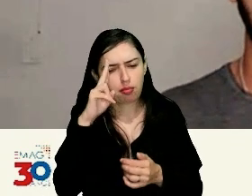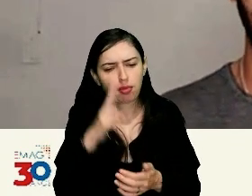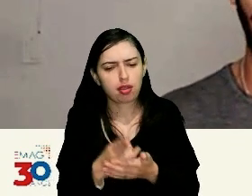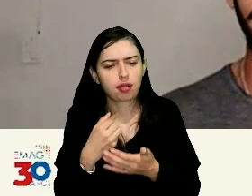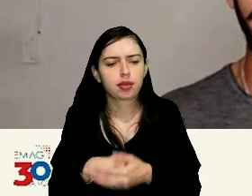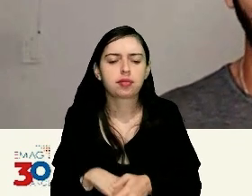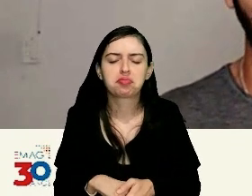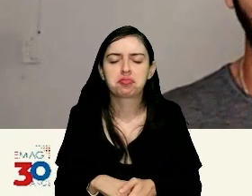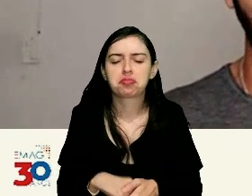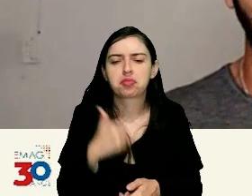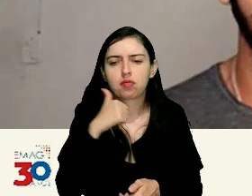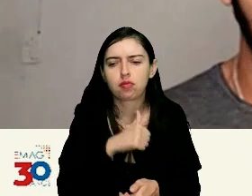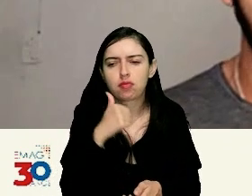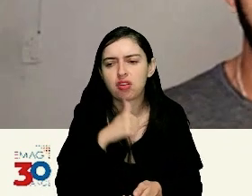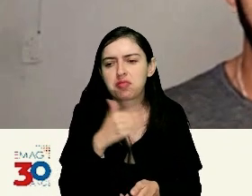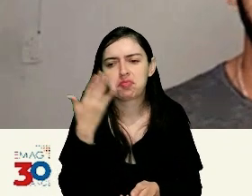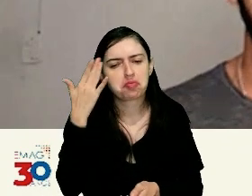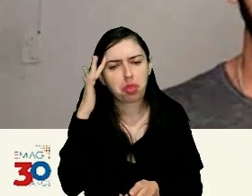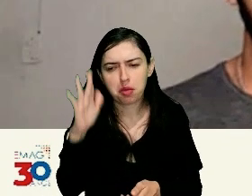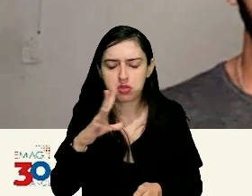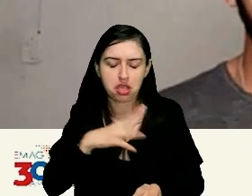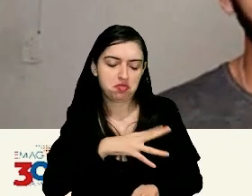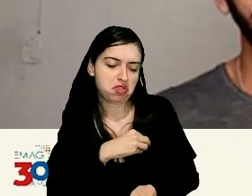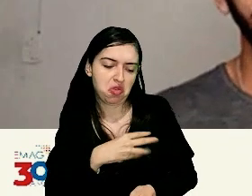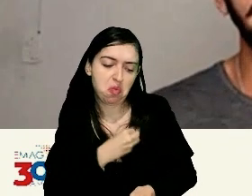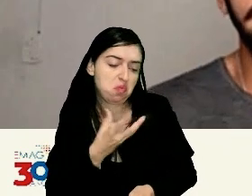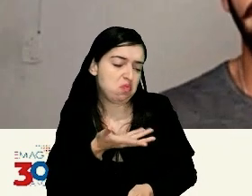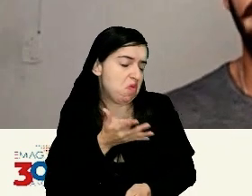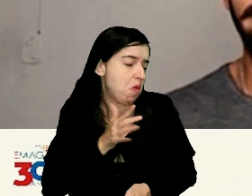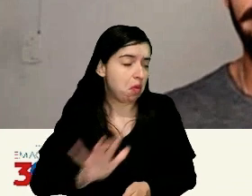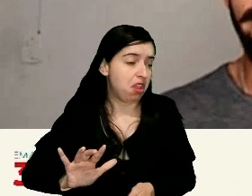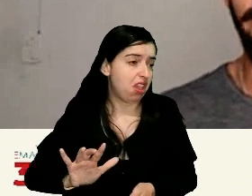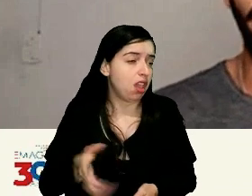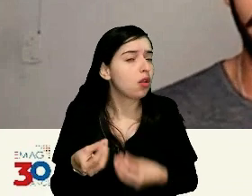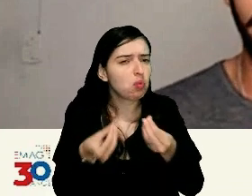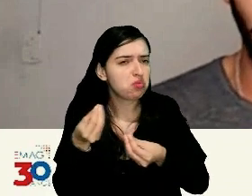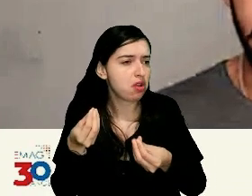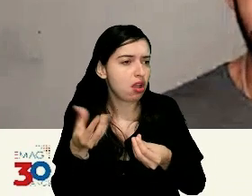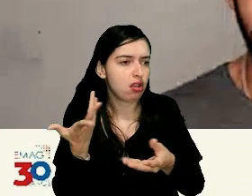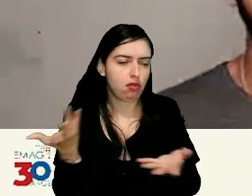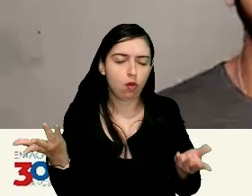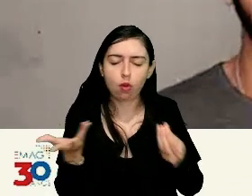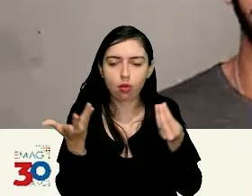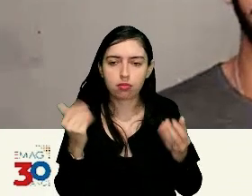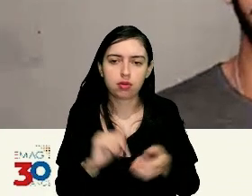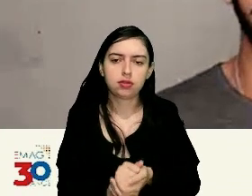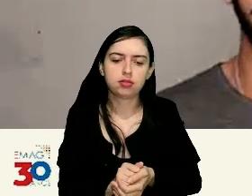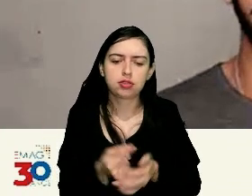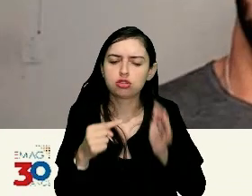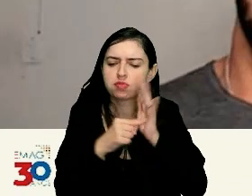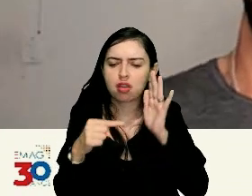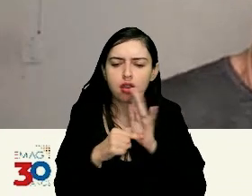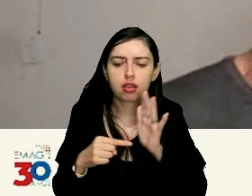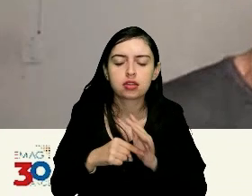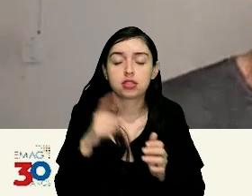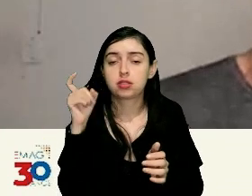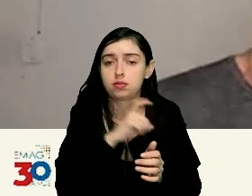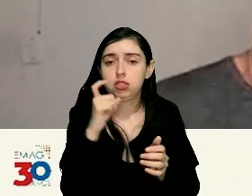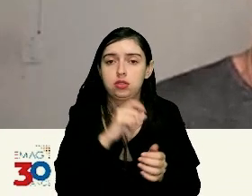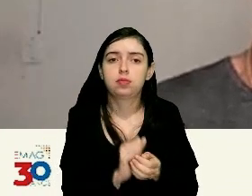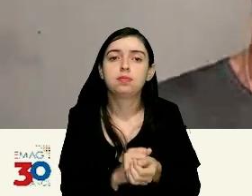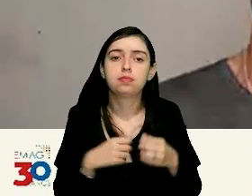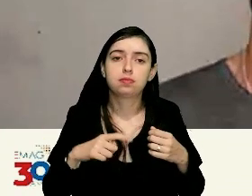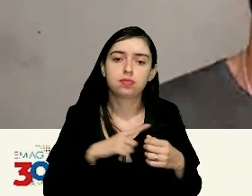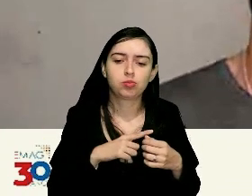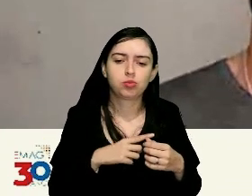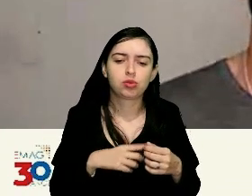sabe amamentar ou que não quer amamentar? E todas essas imposições, esses mitos, podem gerar uma culpa muito